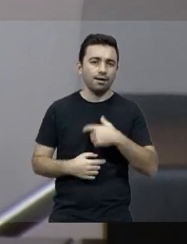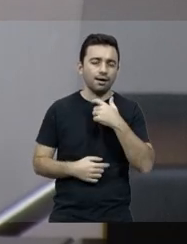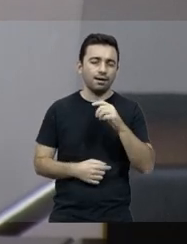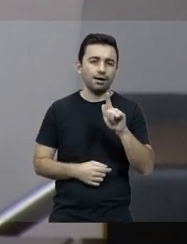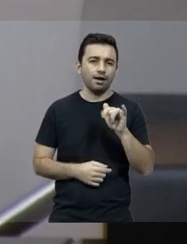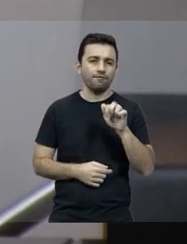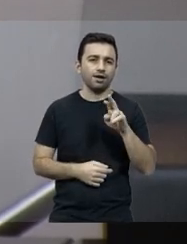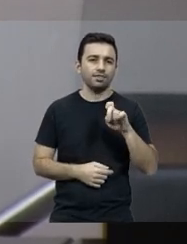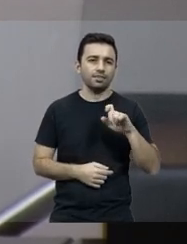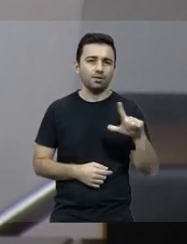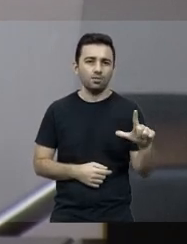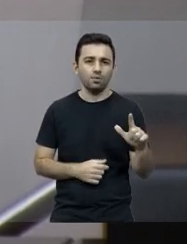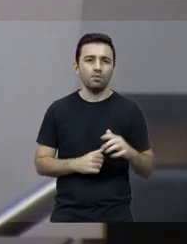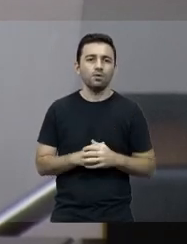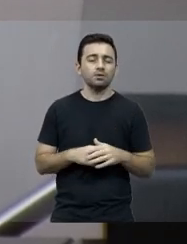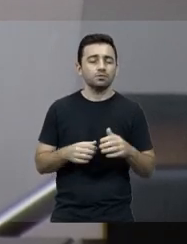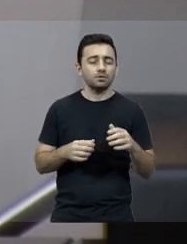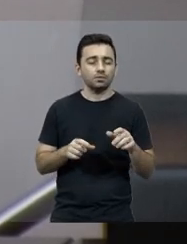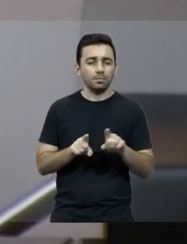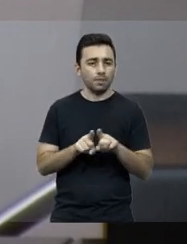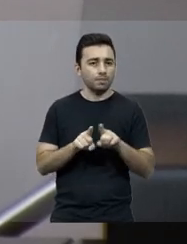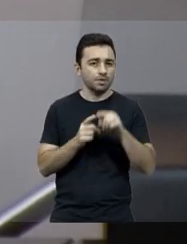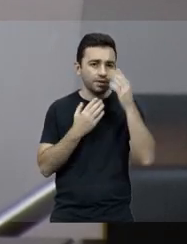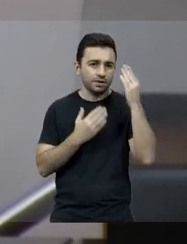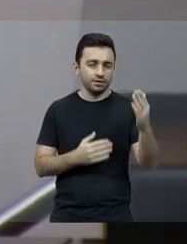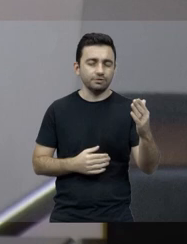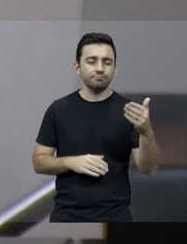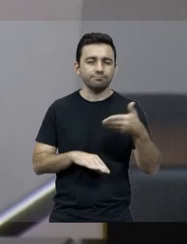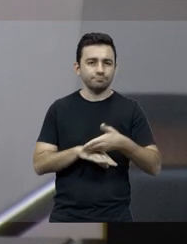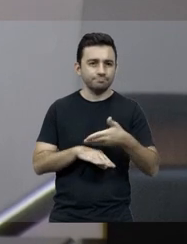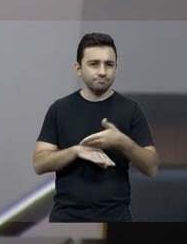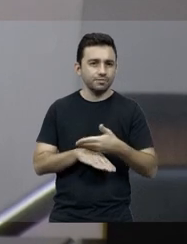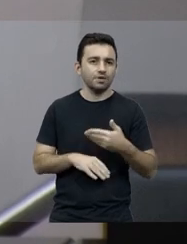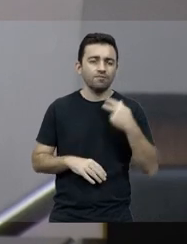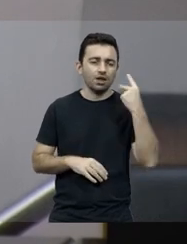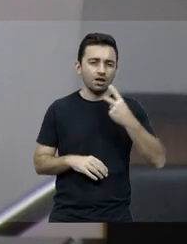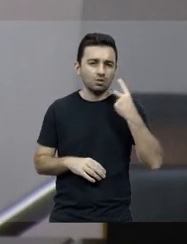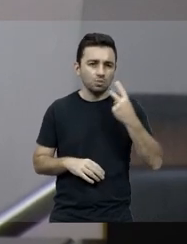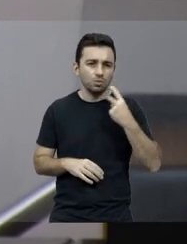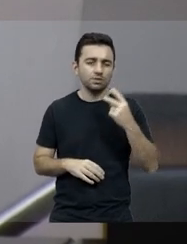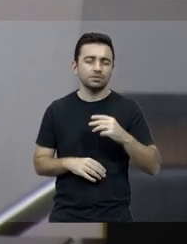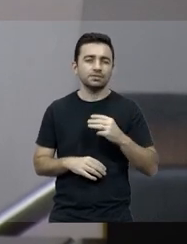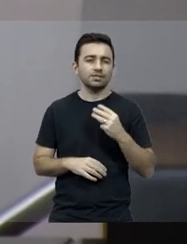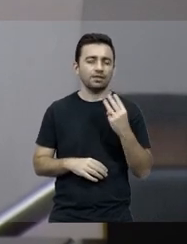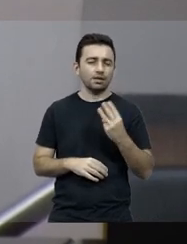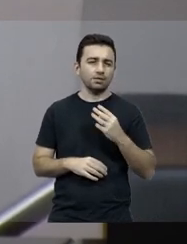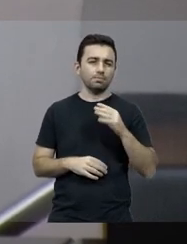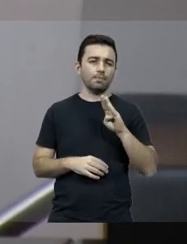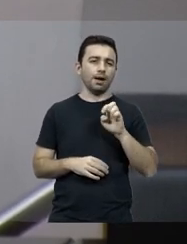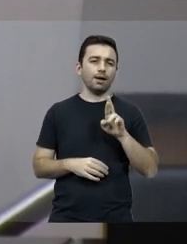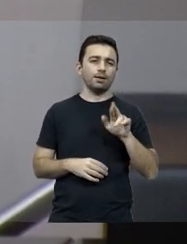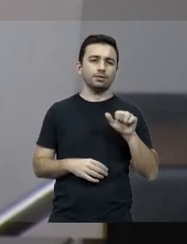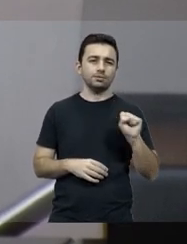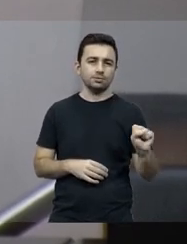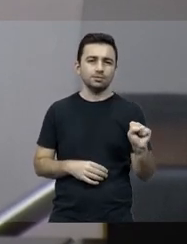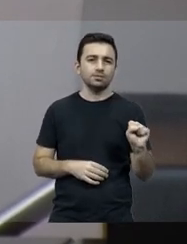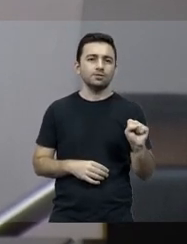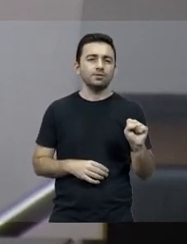aí, obrigado pela presença. E também os vereadores de Três Barras, na pessoa do meu amigo Hernani Júnior,